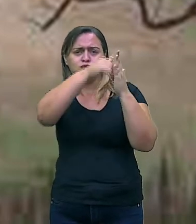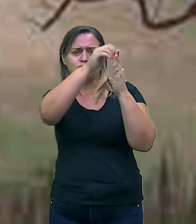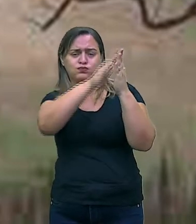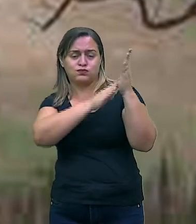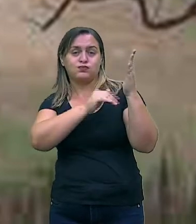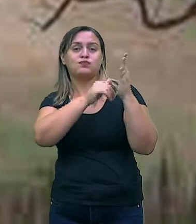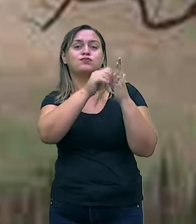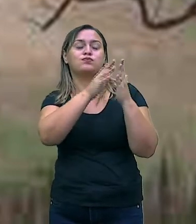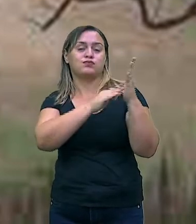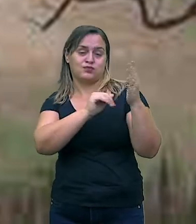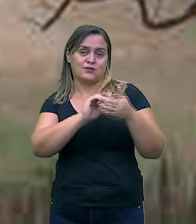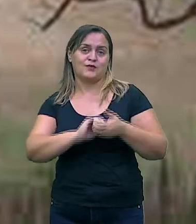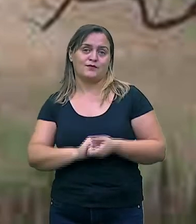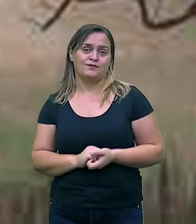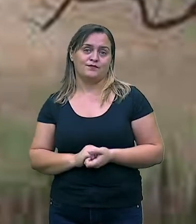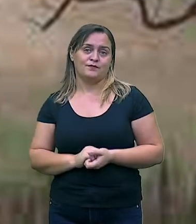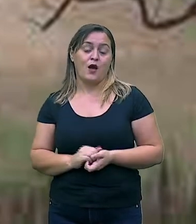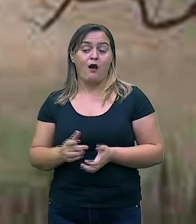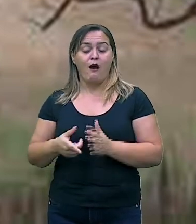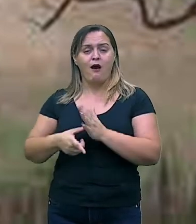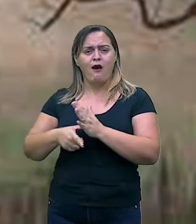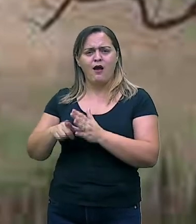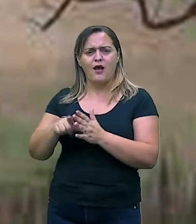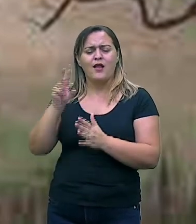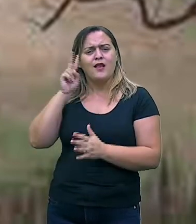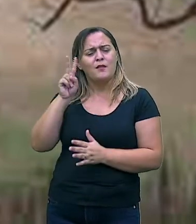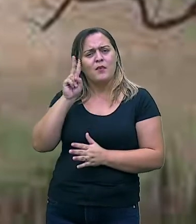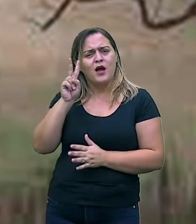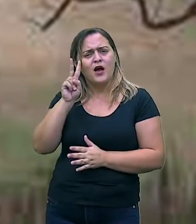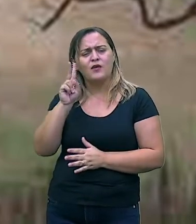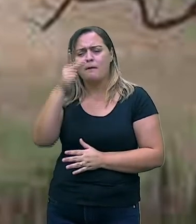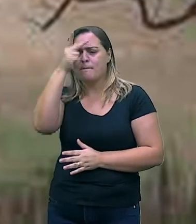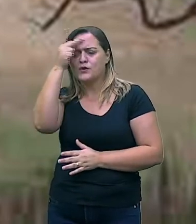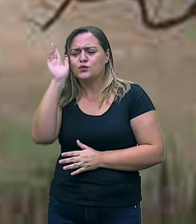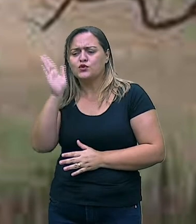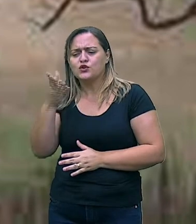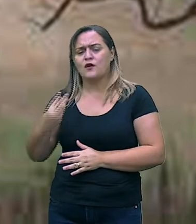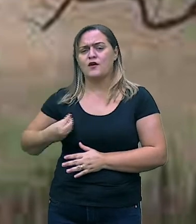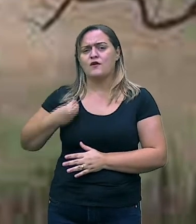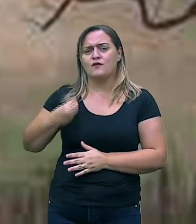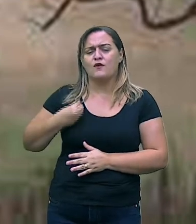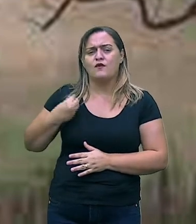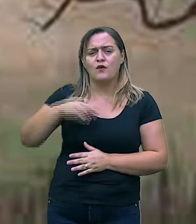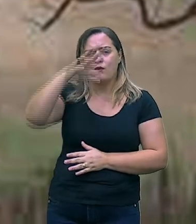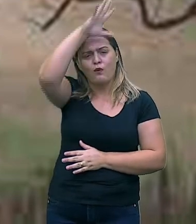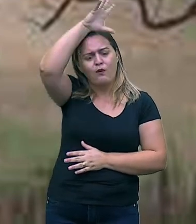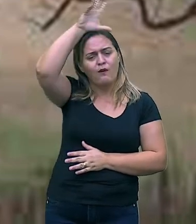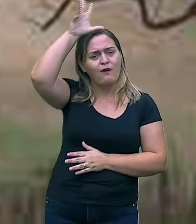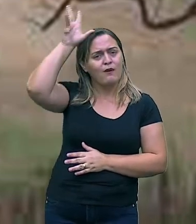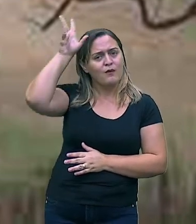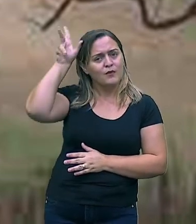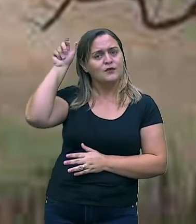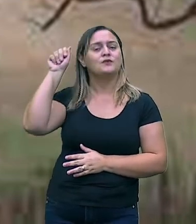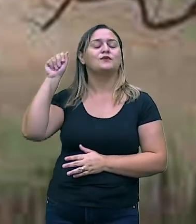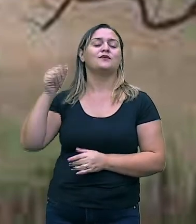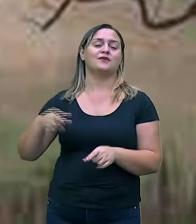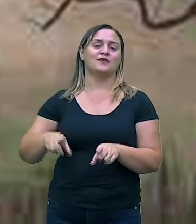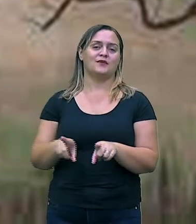caminhou entre as árvores de mais de 30 metros de altura e trabalhou extraindo látex da seringueira para a fabricação de